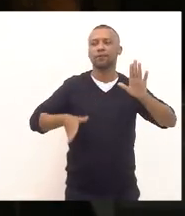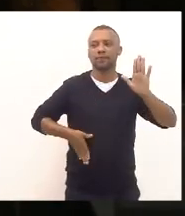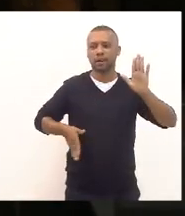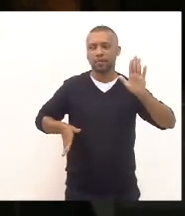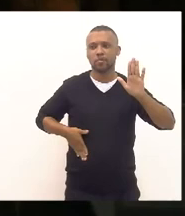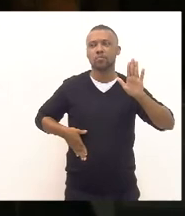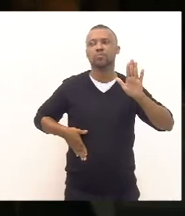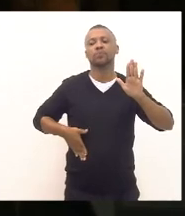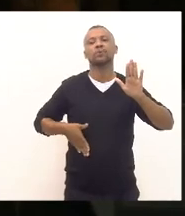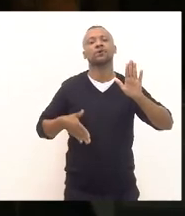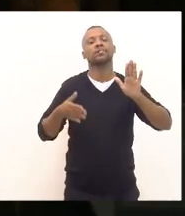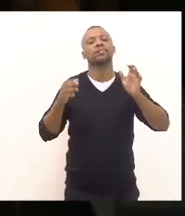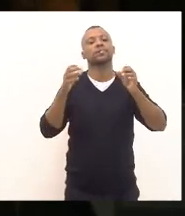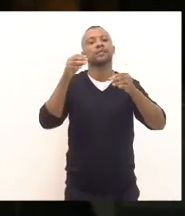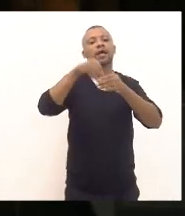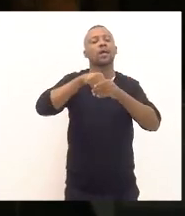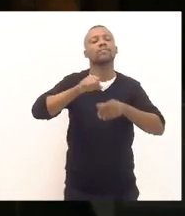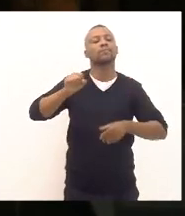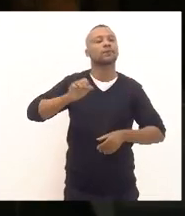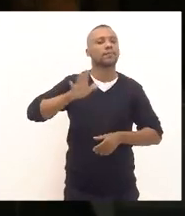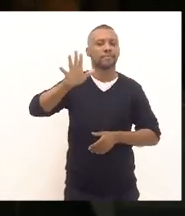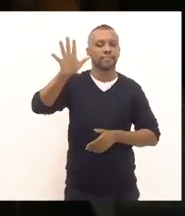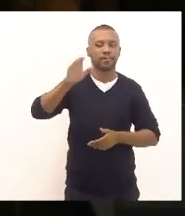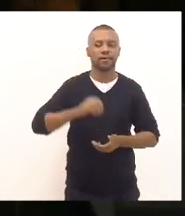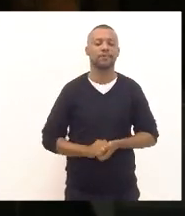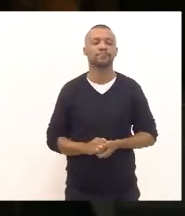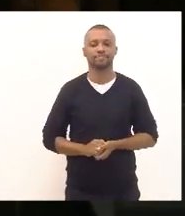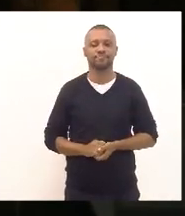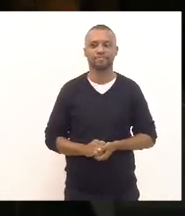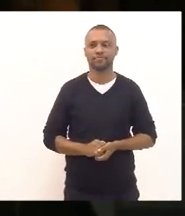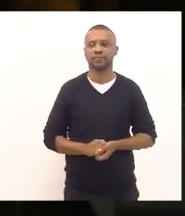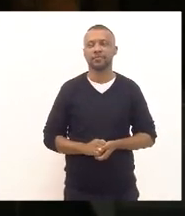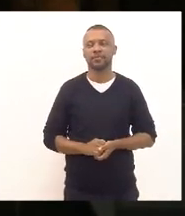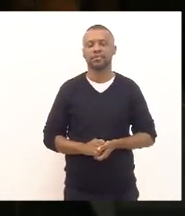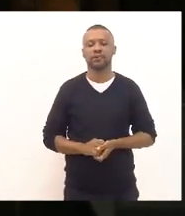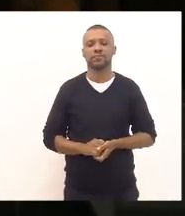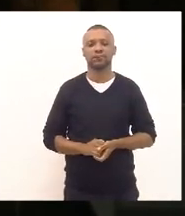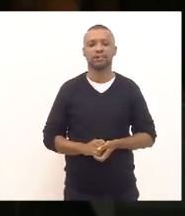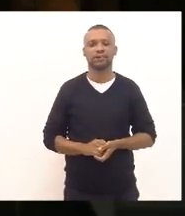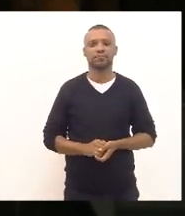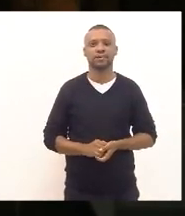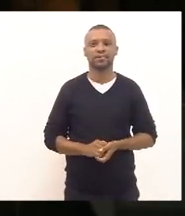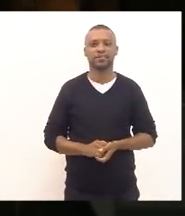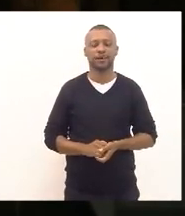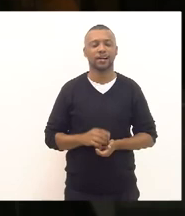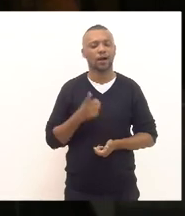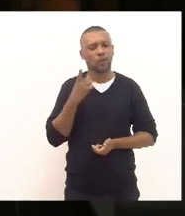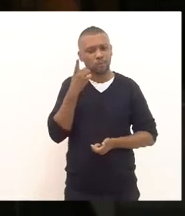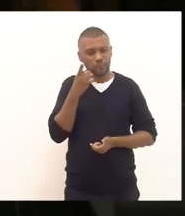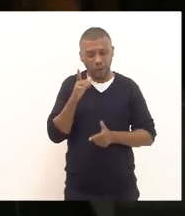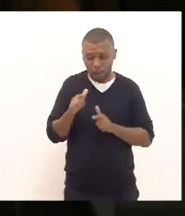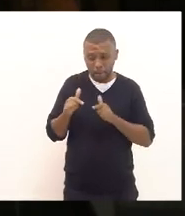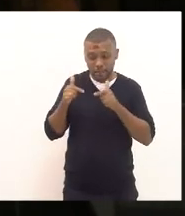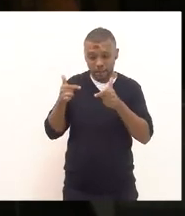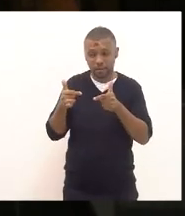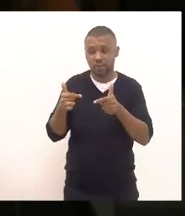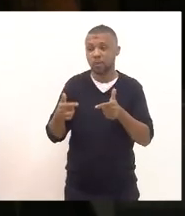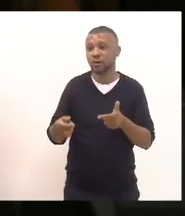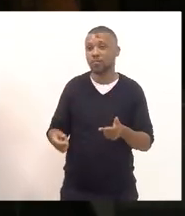que estavam ali dentro é uma operação feita com inteligência